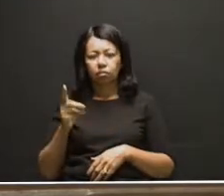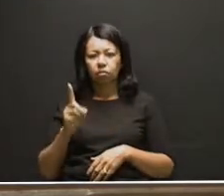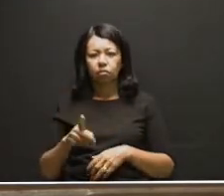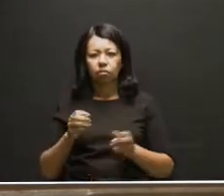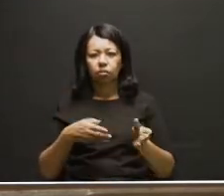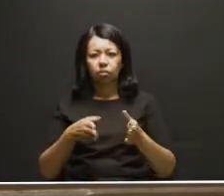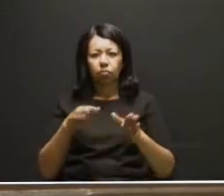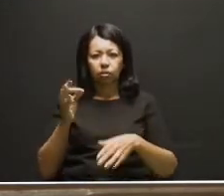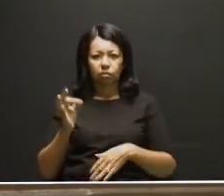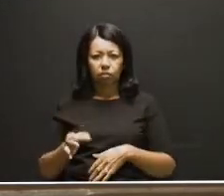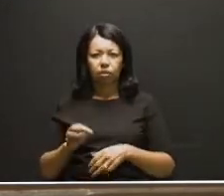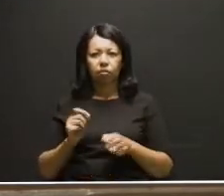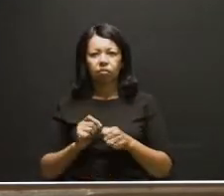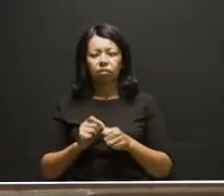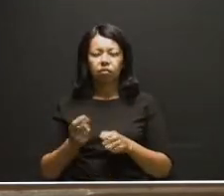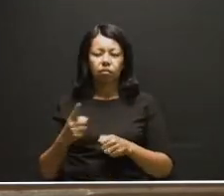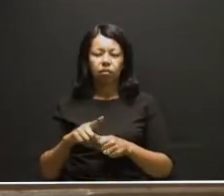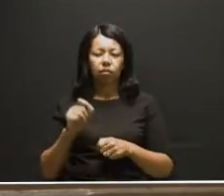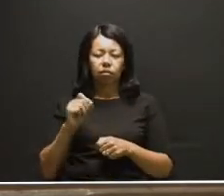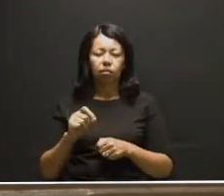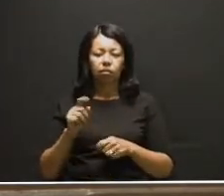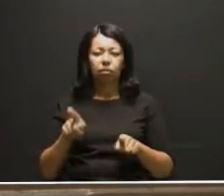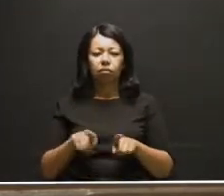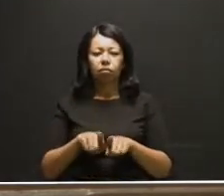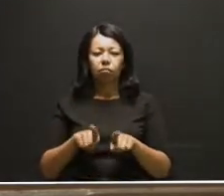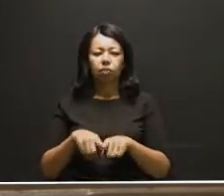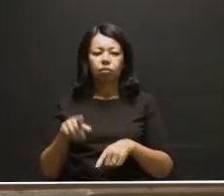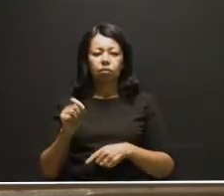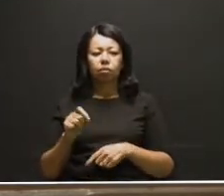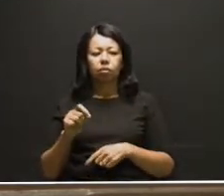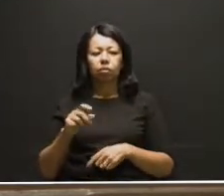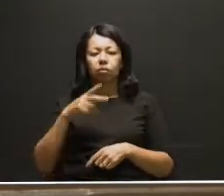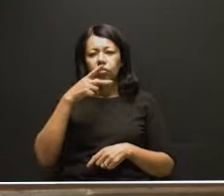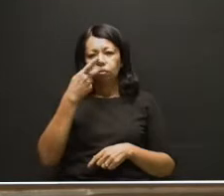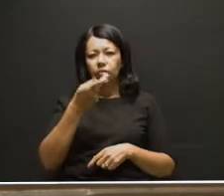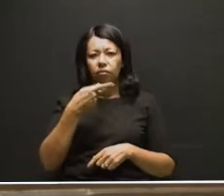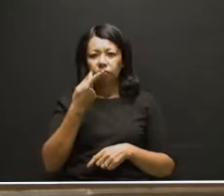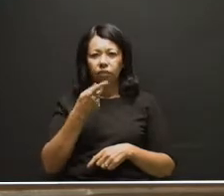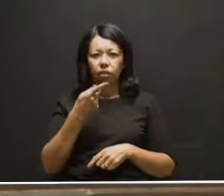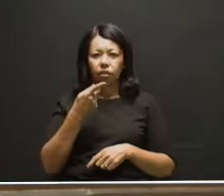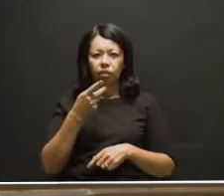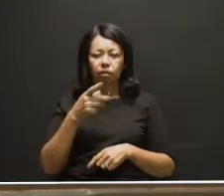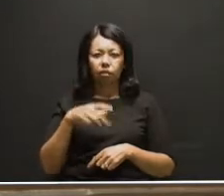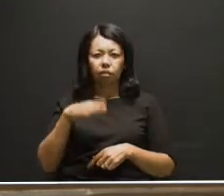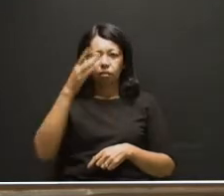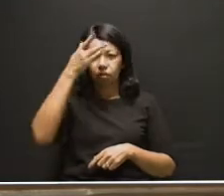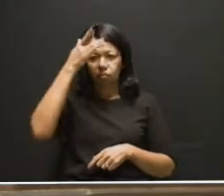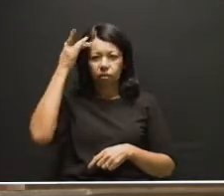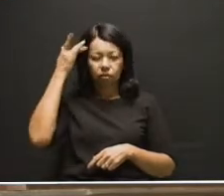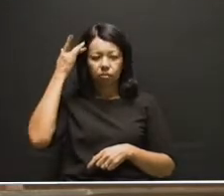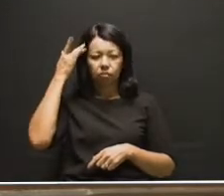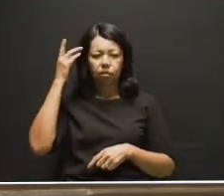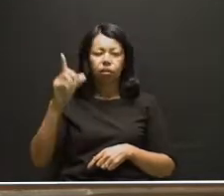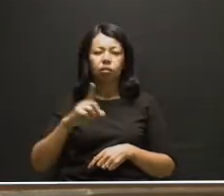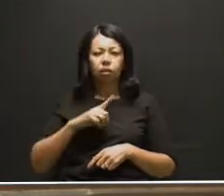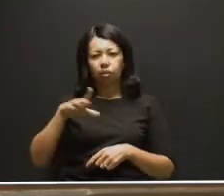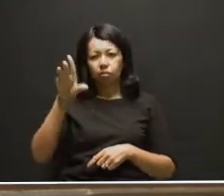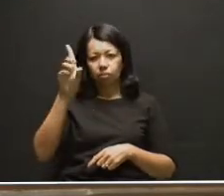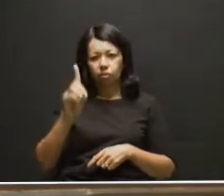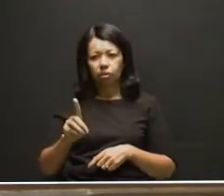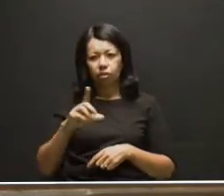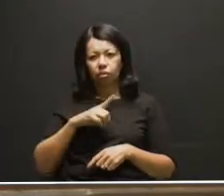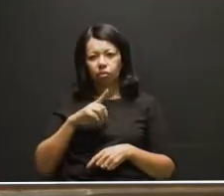caminho mesmo que você está fazendo aqui embora que quando se diz ao munícipe ele que é o direito de ter